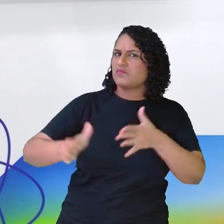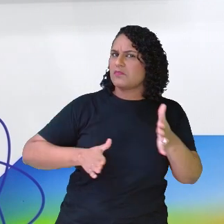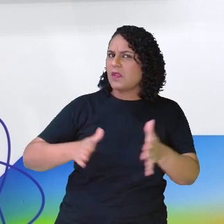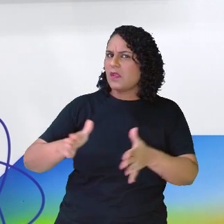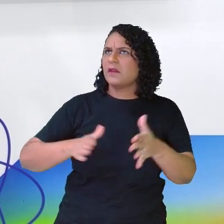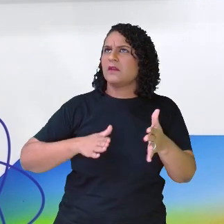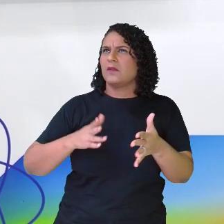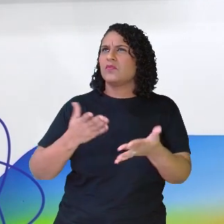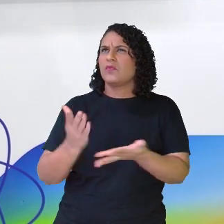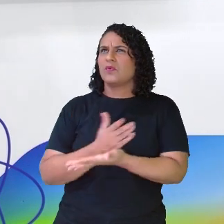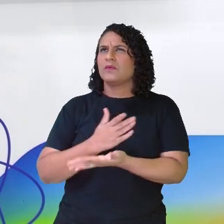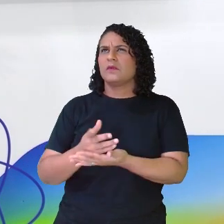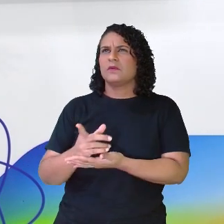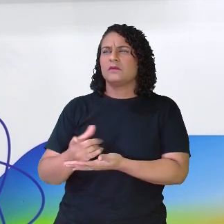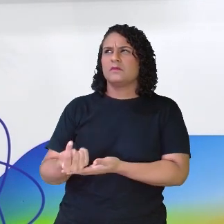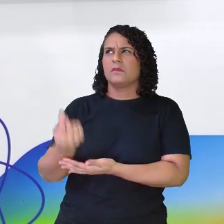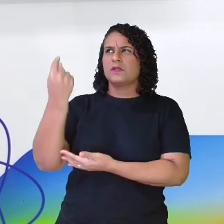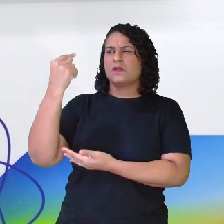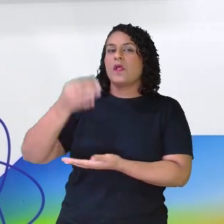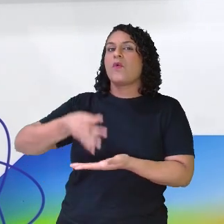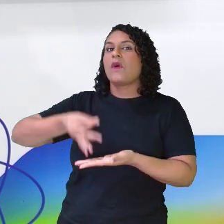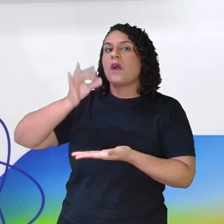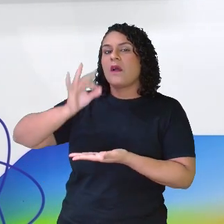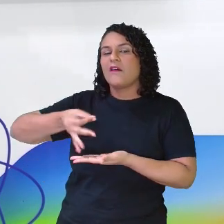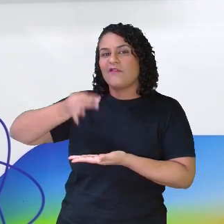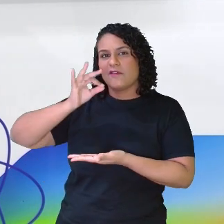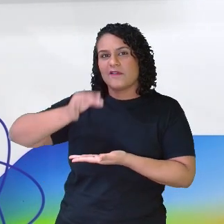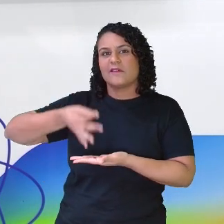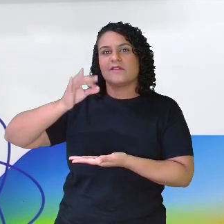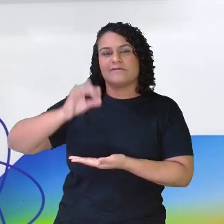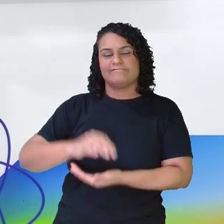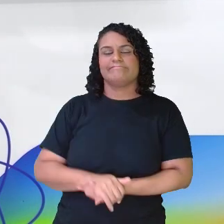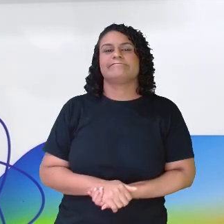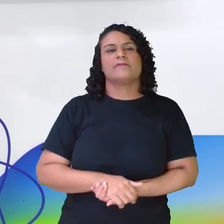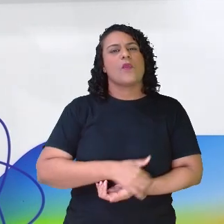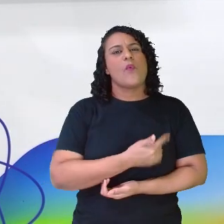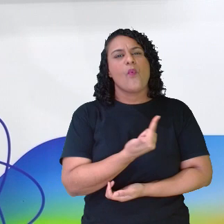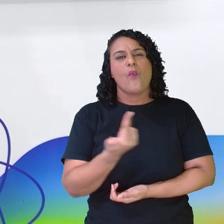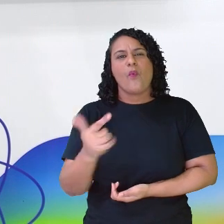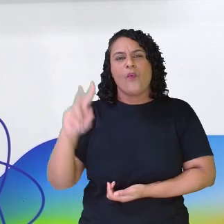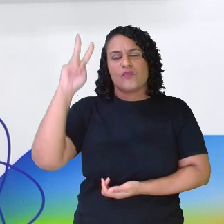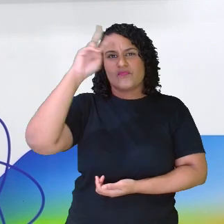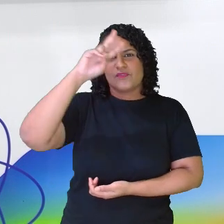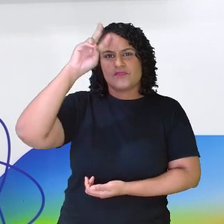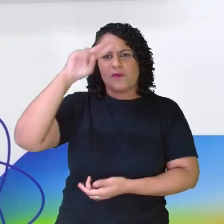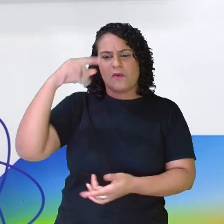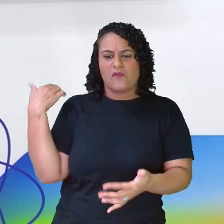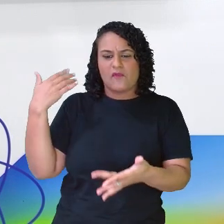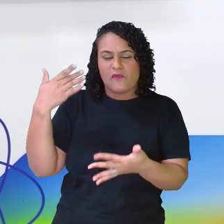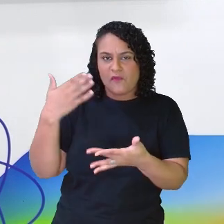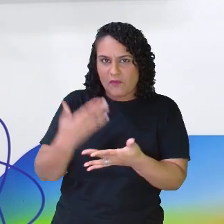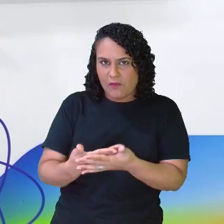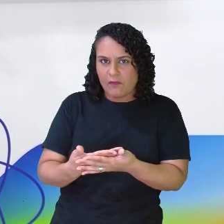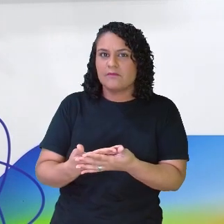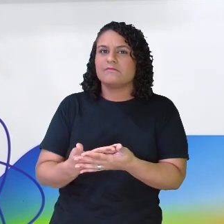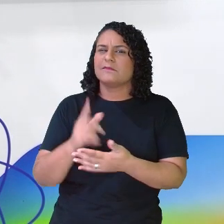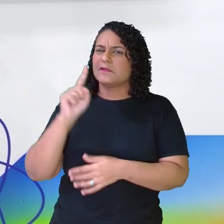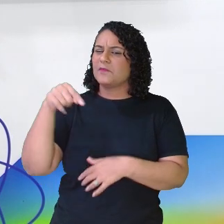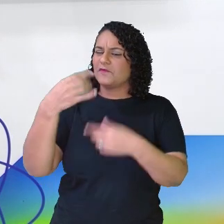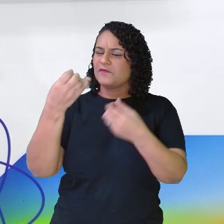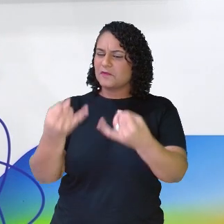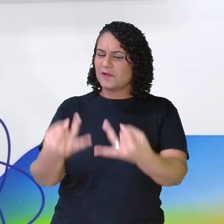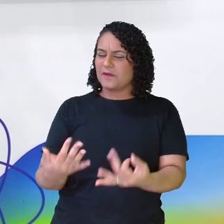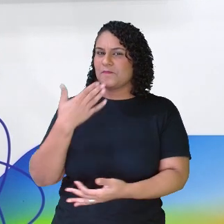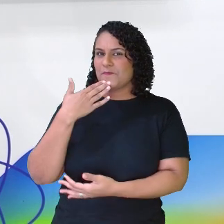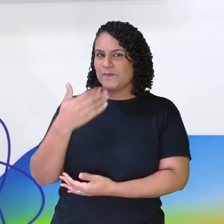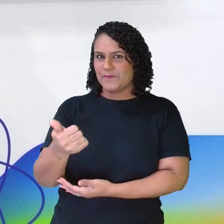vez era o café. E aí tem são outras histórias que a gente vai conversar mais para frente. Outra coisa